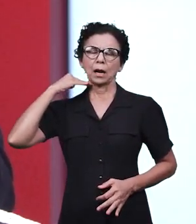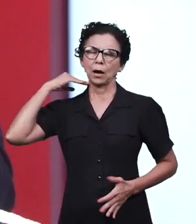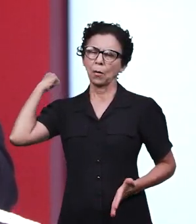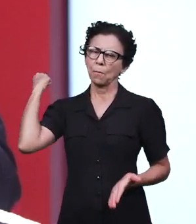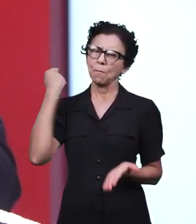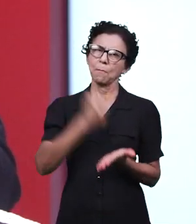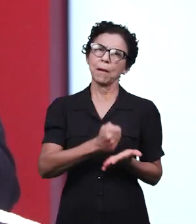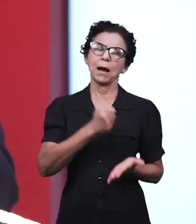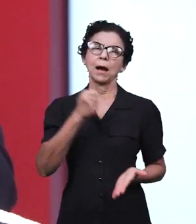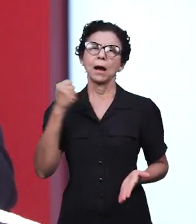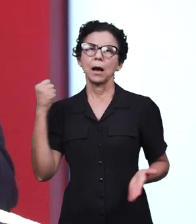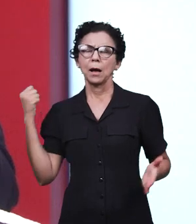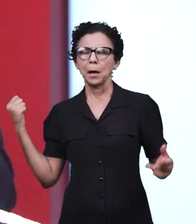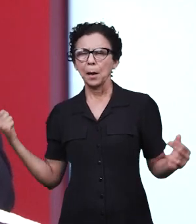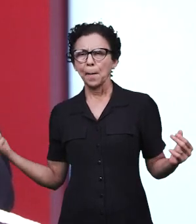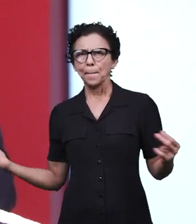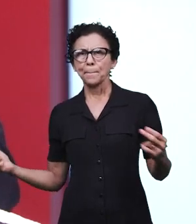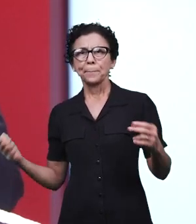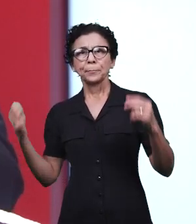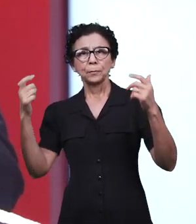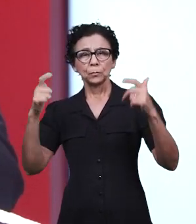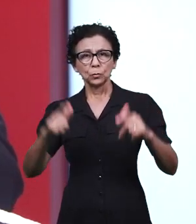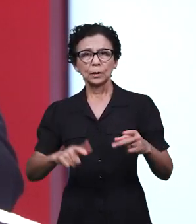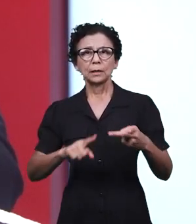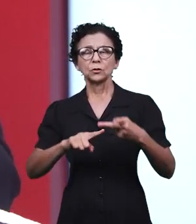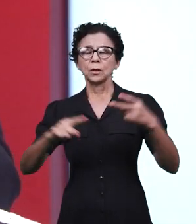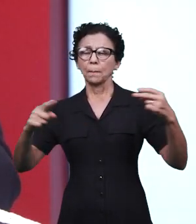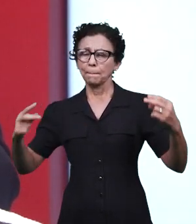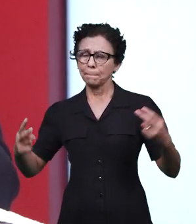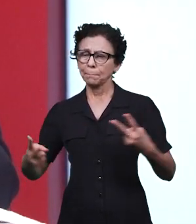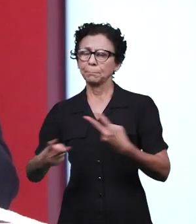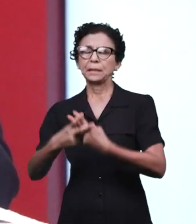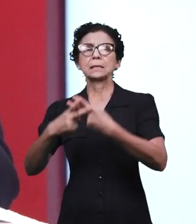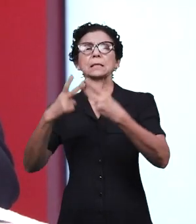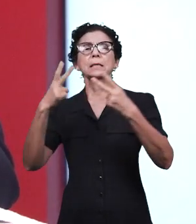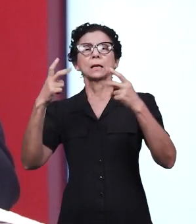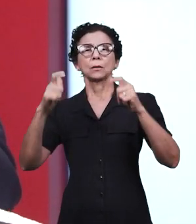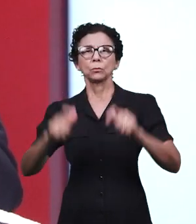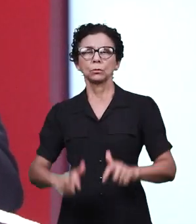não via crime nenhum, mas que ele apelou para César e deveria ir para César.